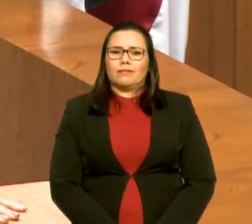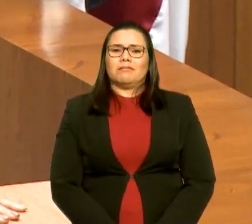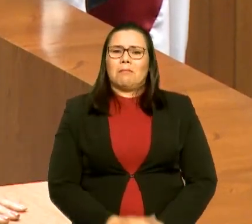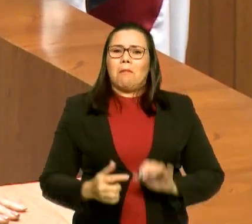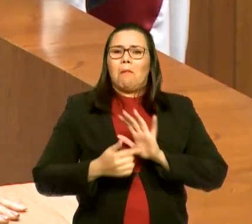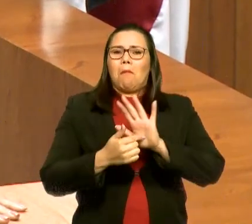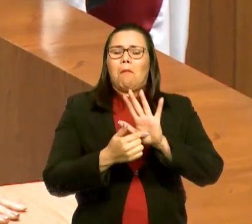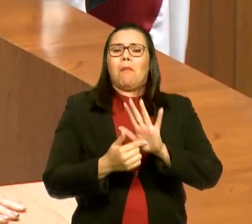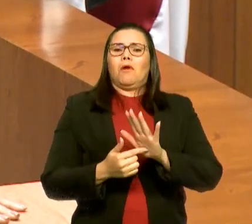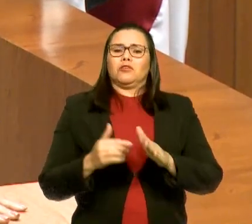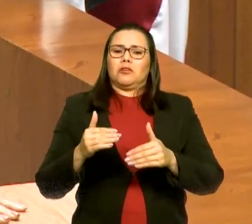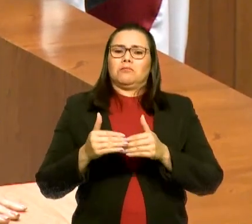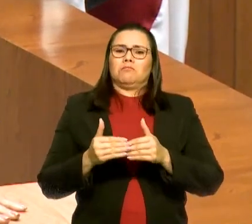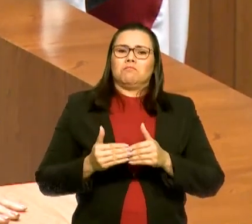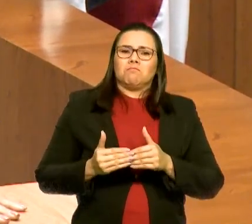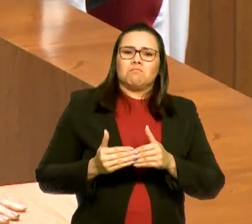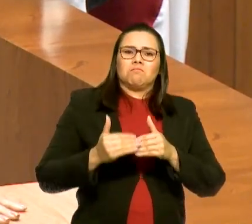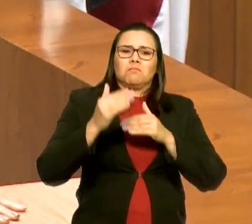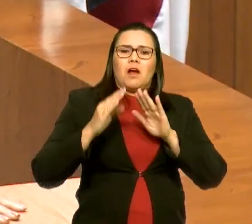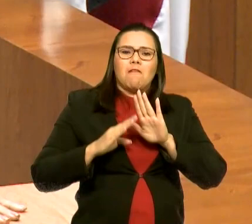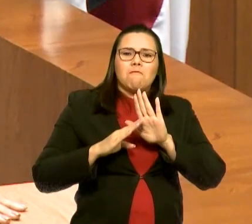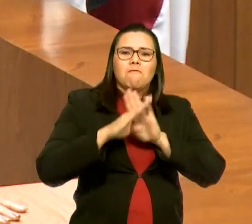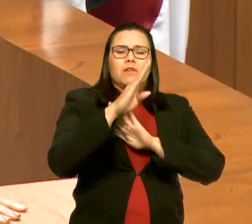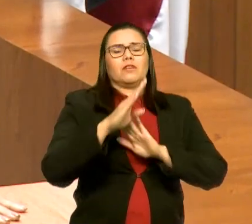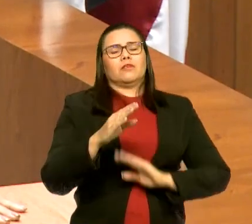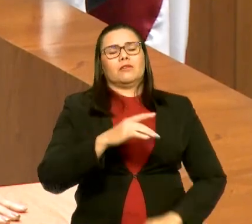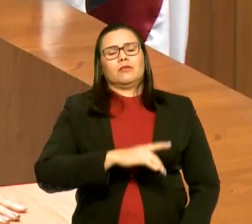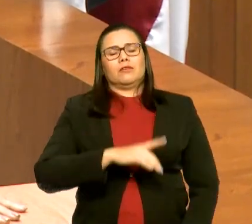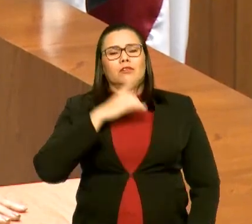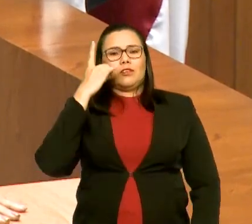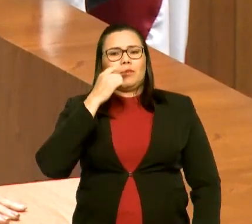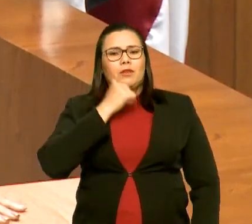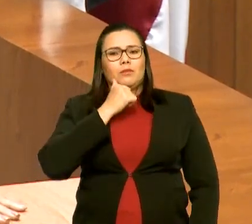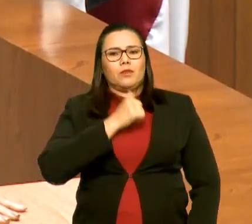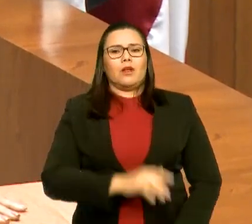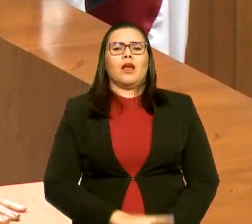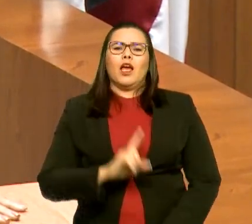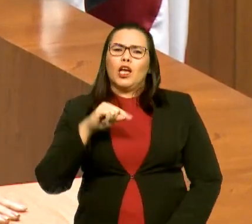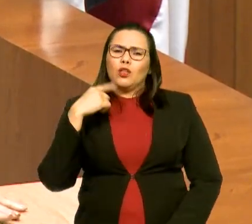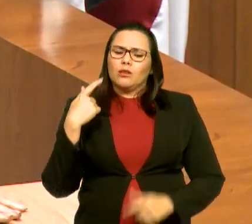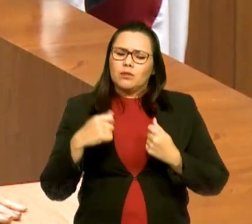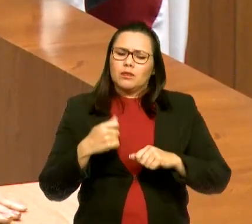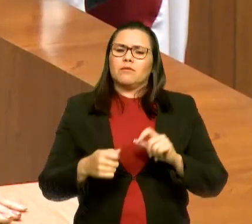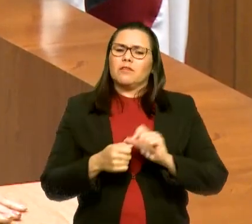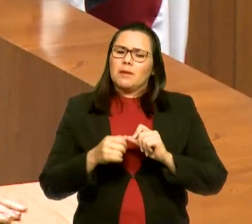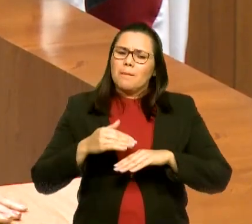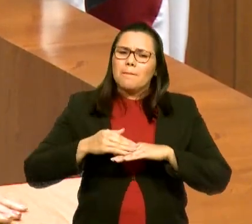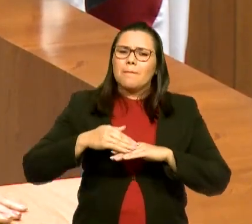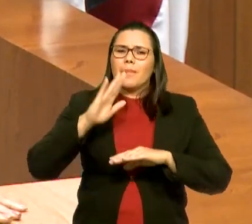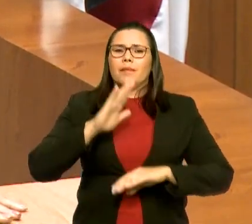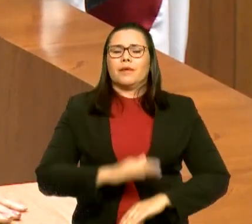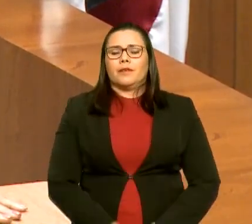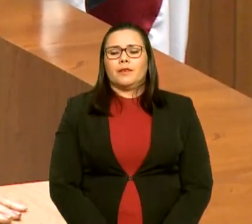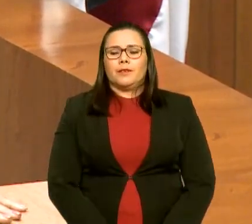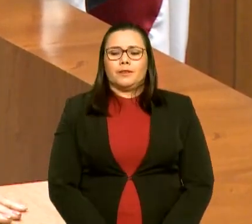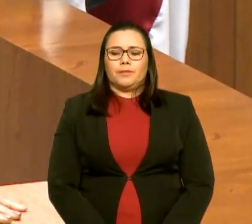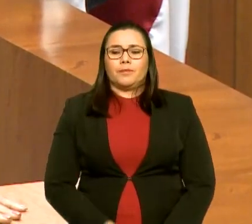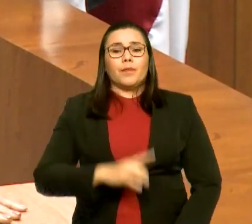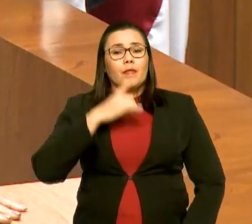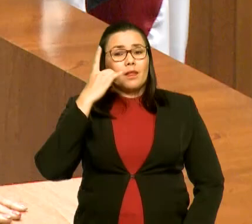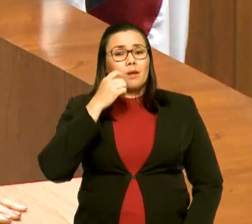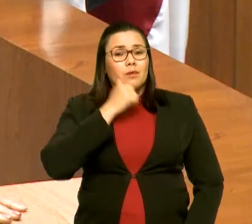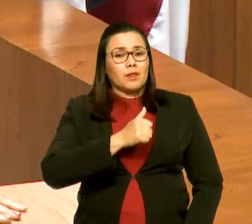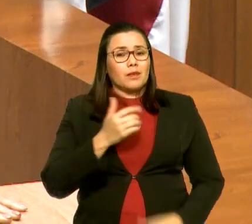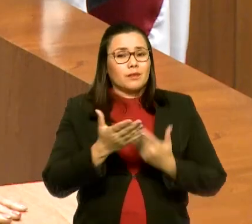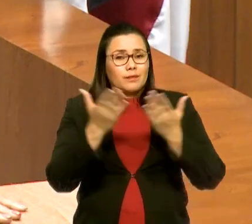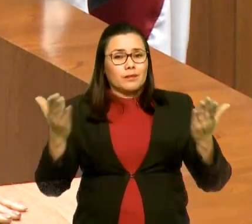política maranhense. Precisamos avançar ainda mais em todas as esferas públicas. Senhoras deputadas,